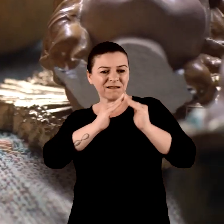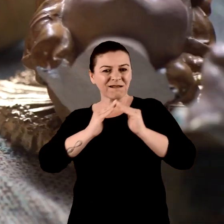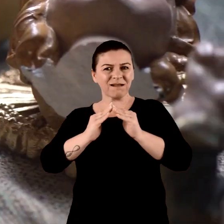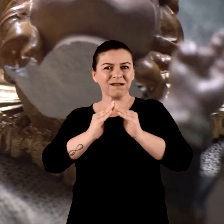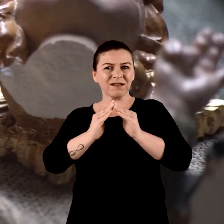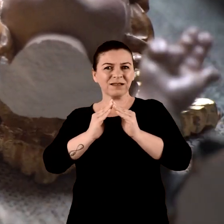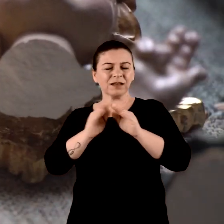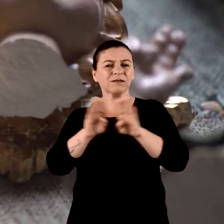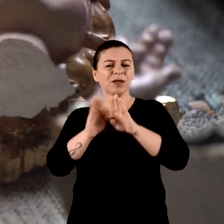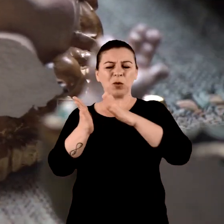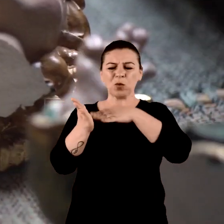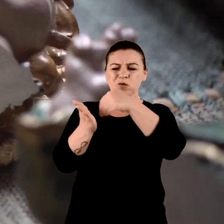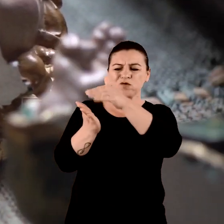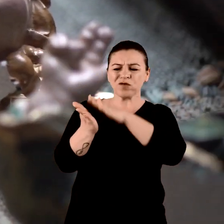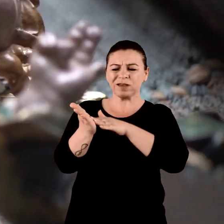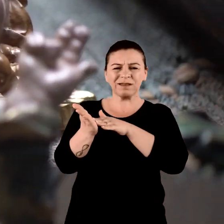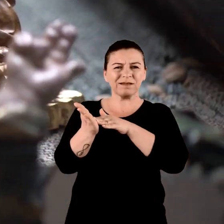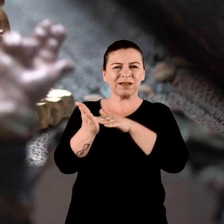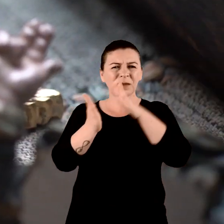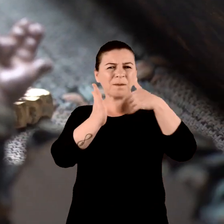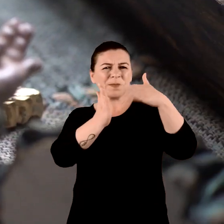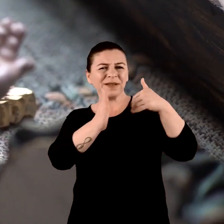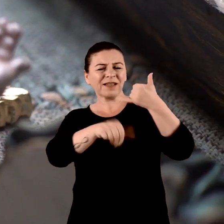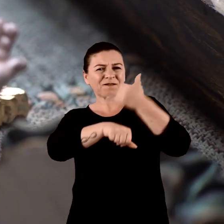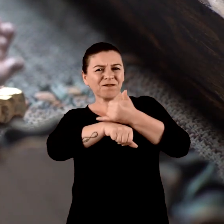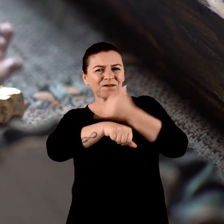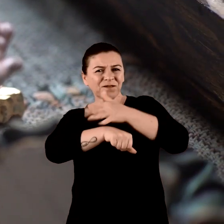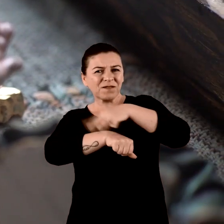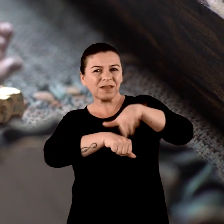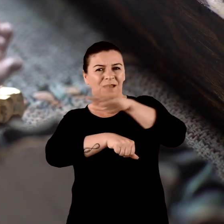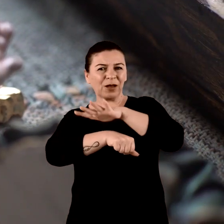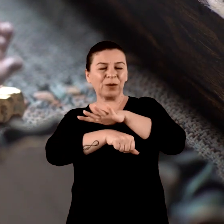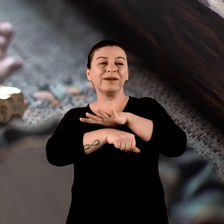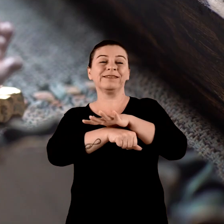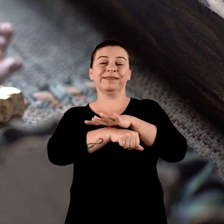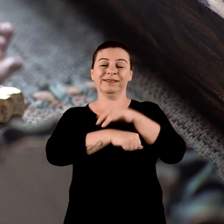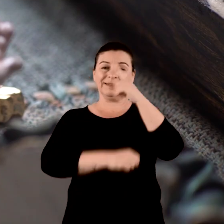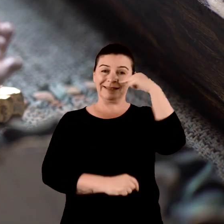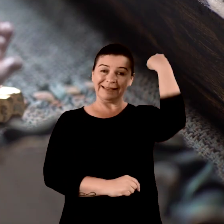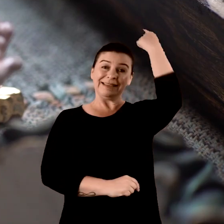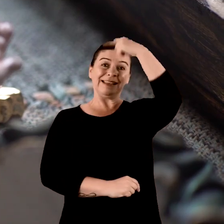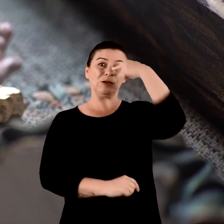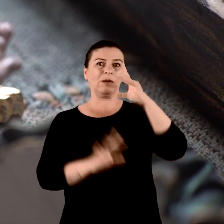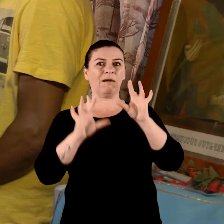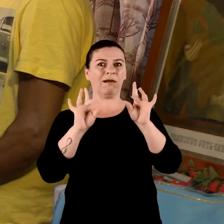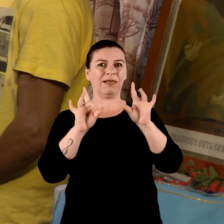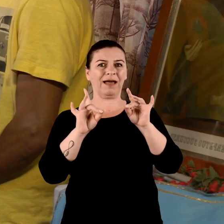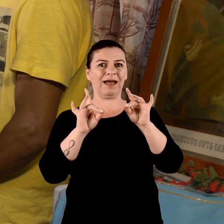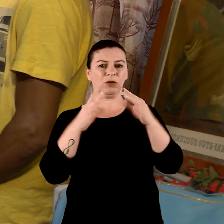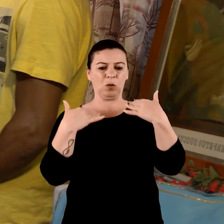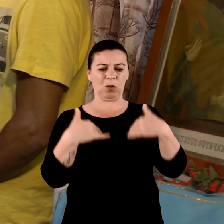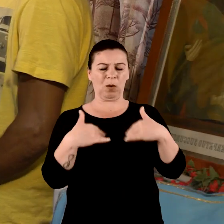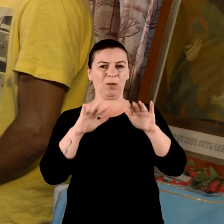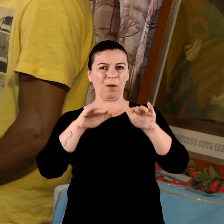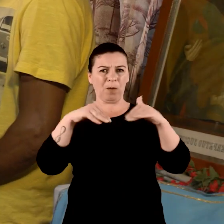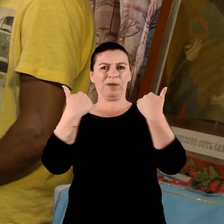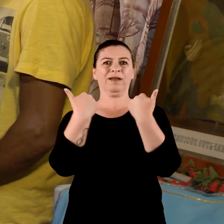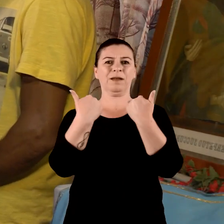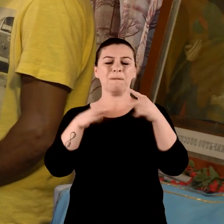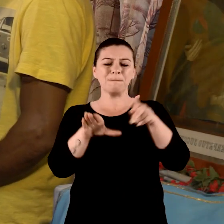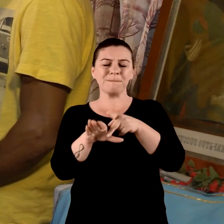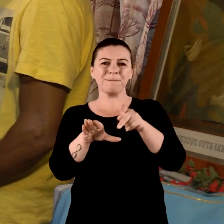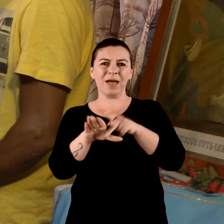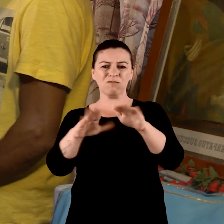pintado com tinta esmalte de pintar portão, de pintar ferro, santo colado com o corpo ao contrário, os